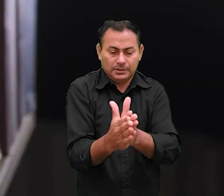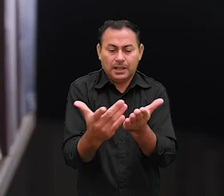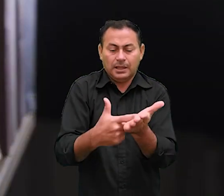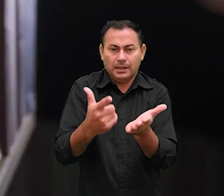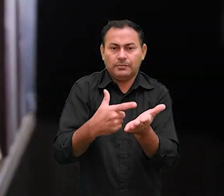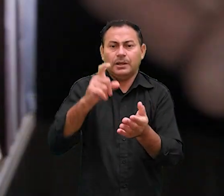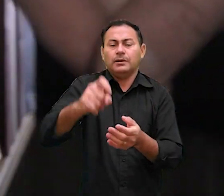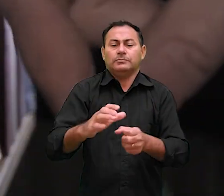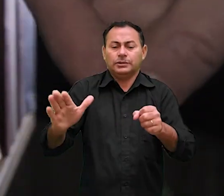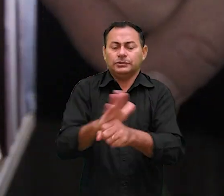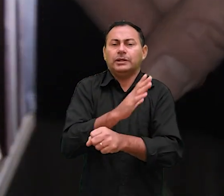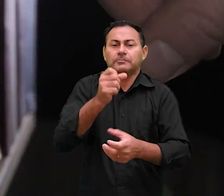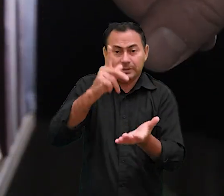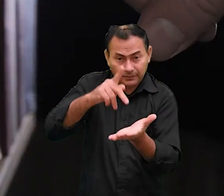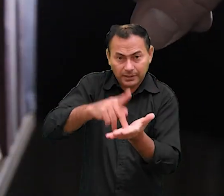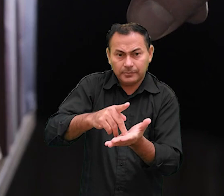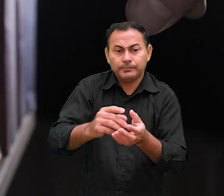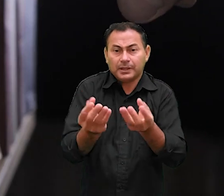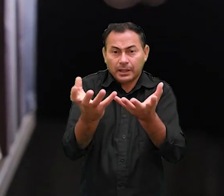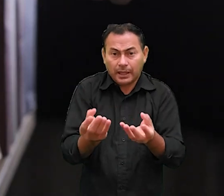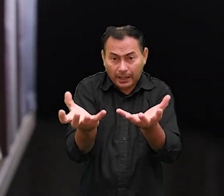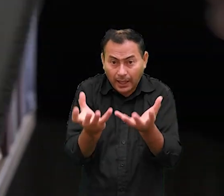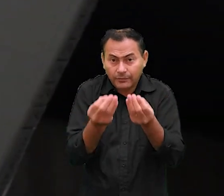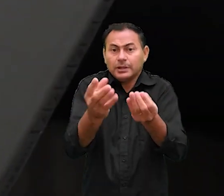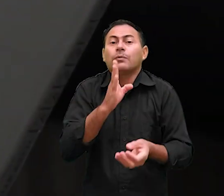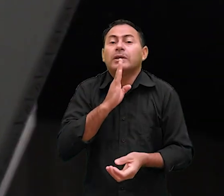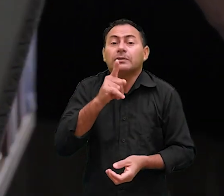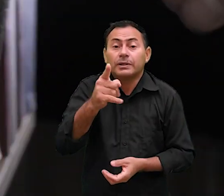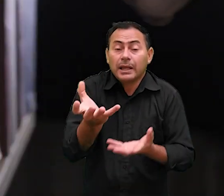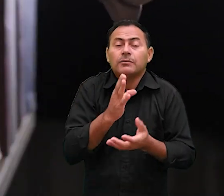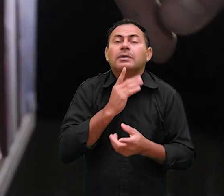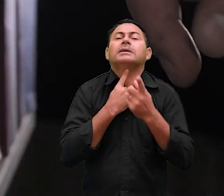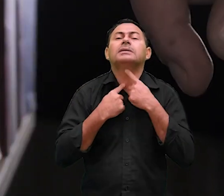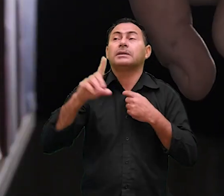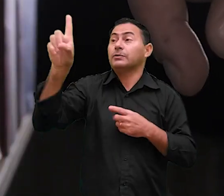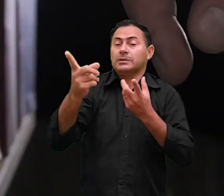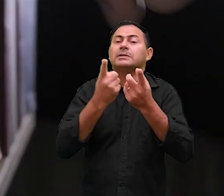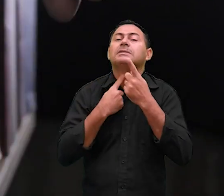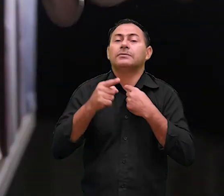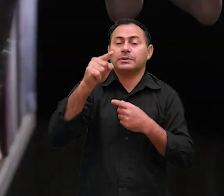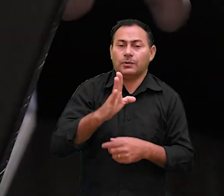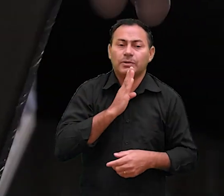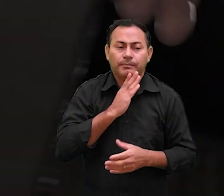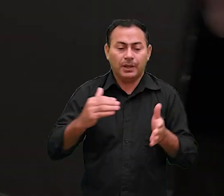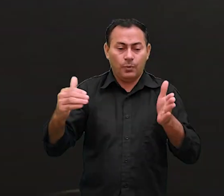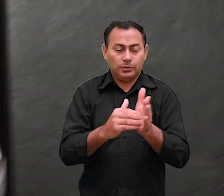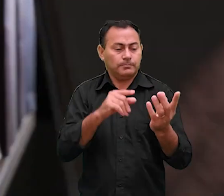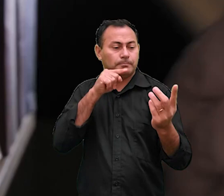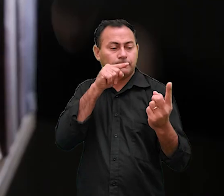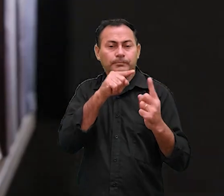inspirados livros que estão cheios de verdades que Ele quer que você conheça. Deus deseja muito isso. O